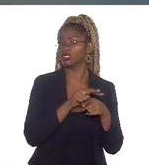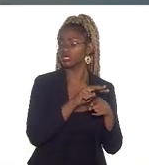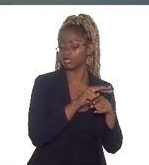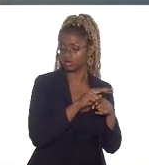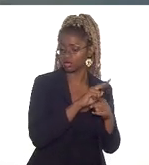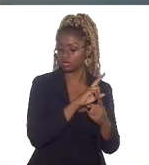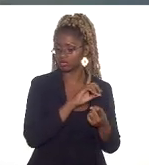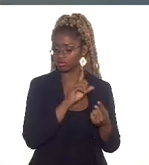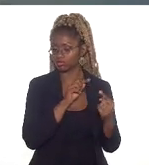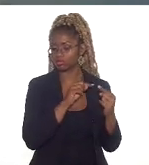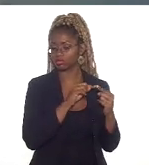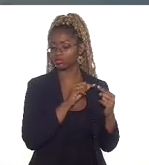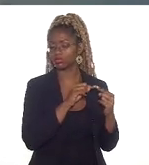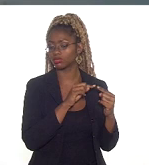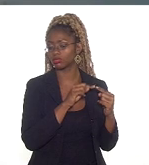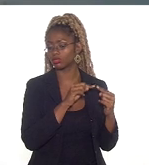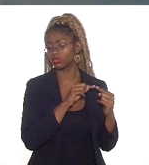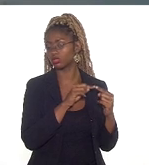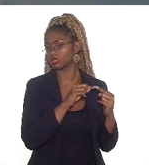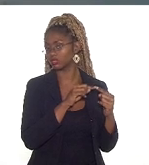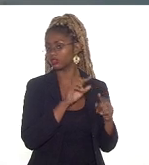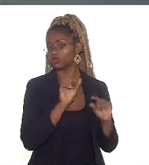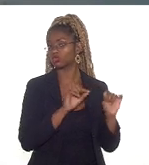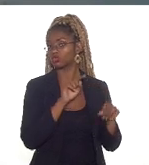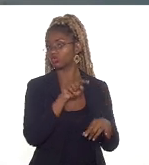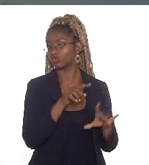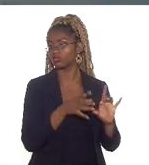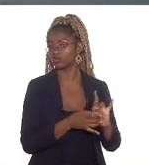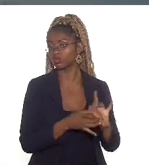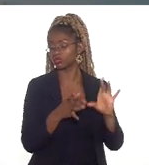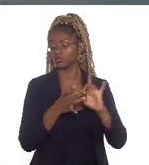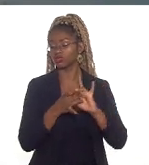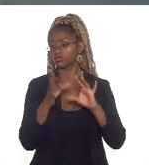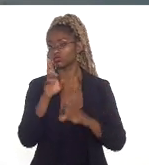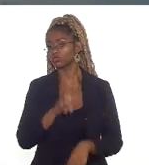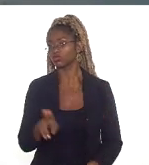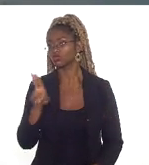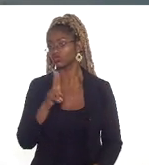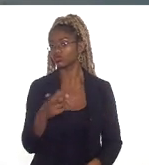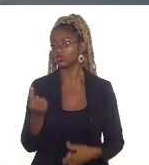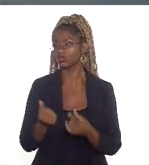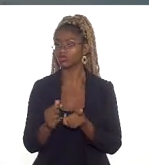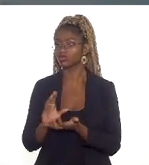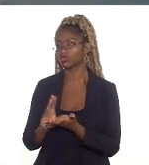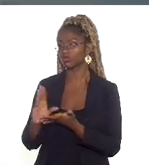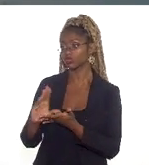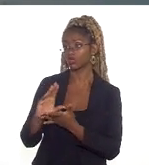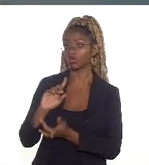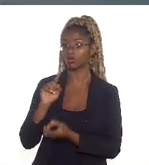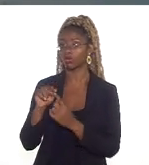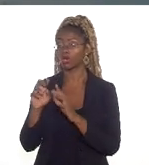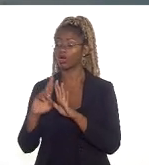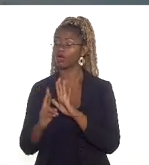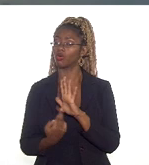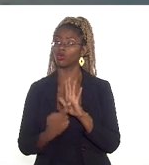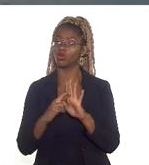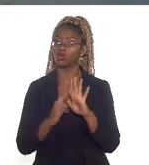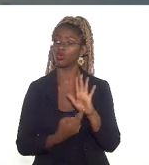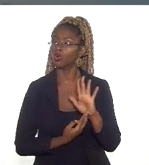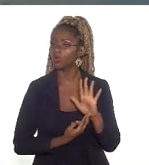de acordo com o que é permitido ser utilizado de recursos pelo regulamento.